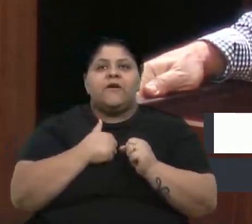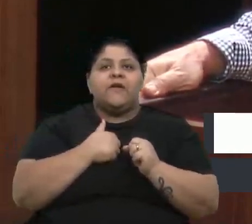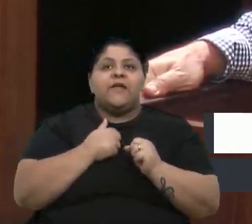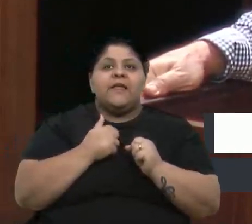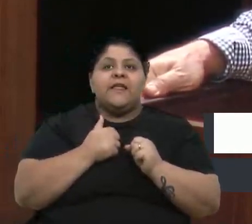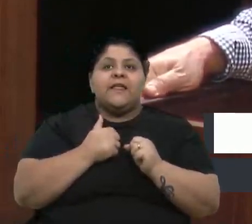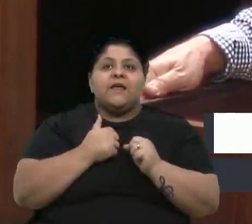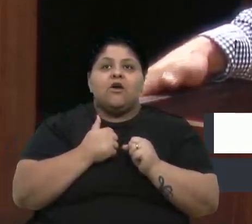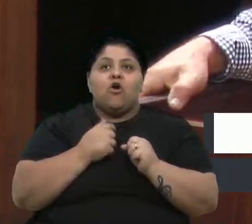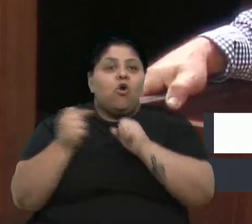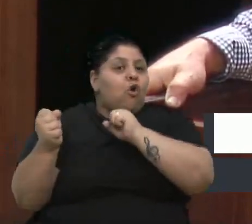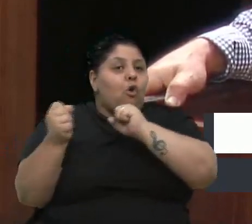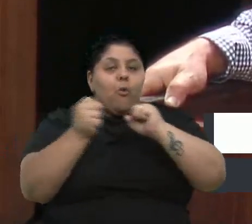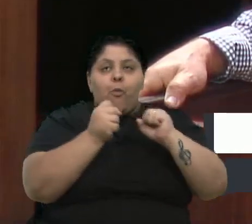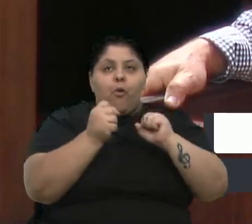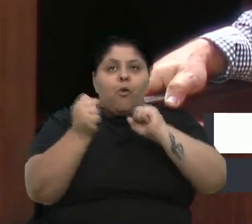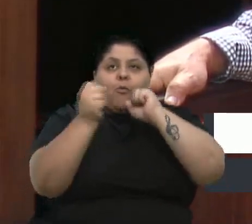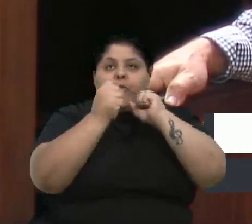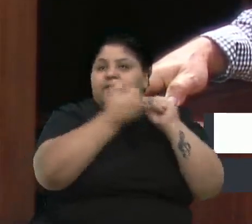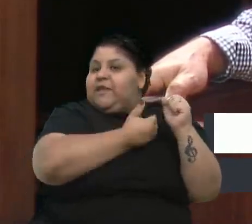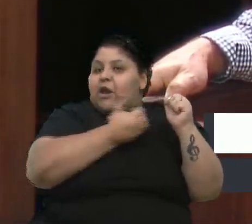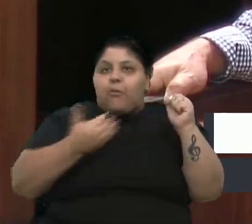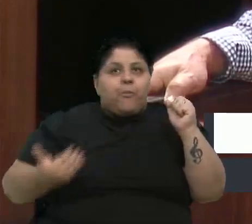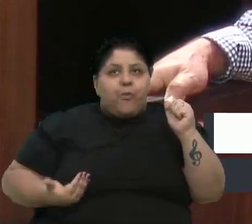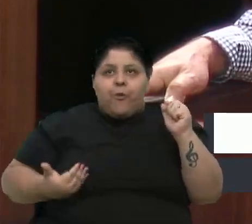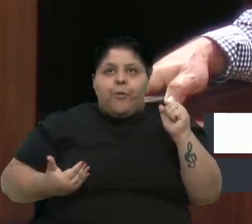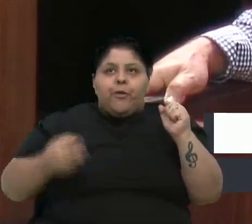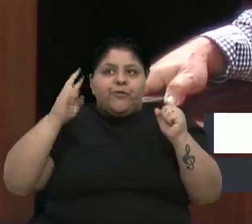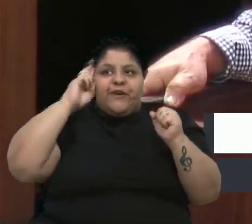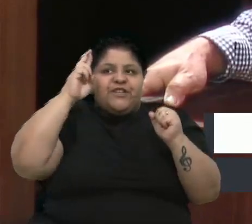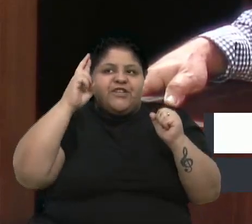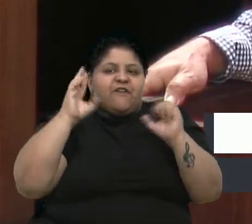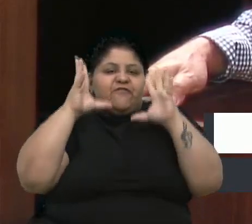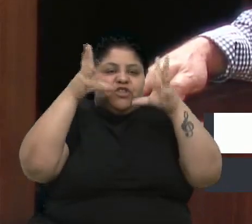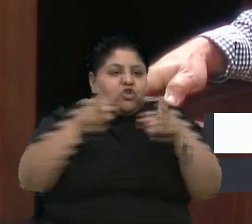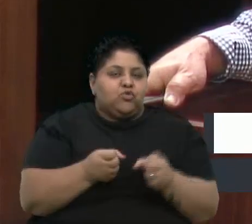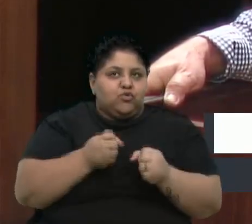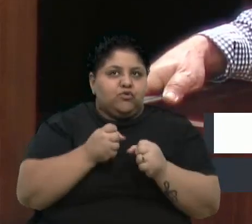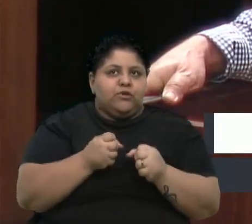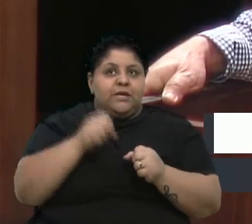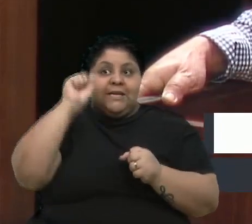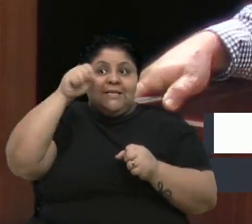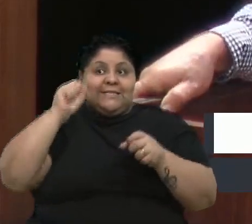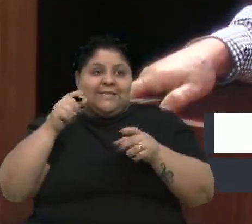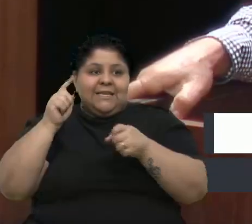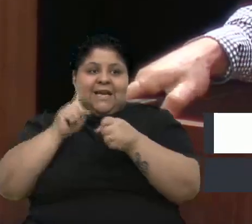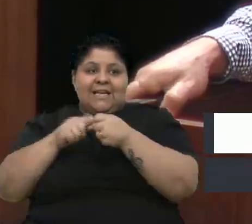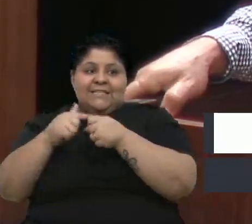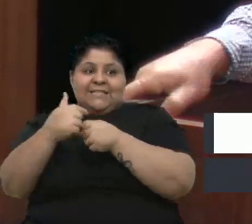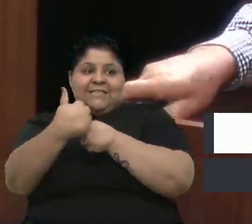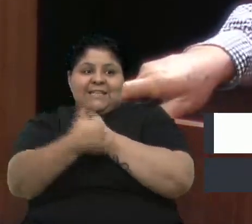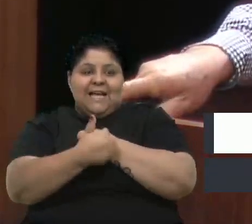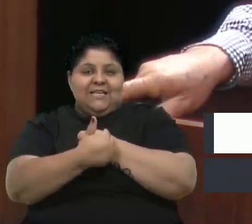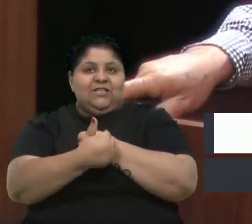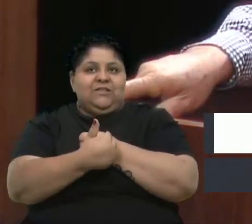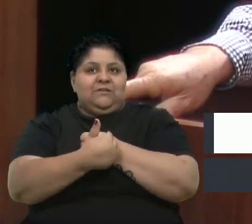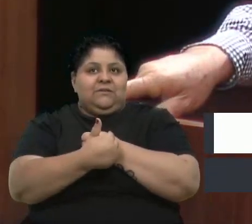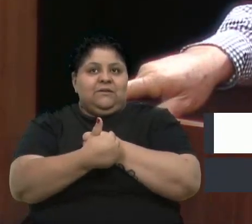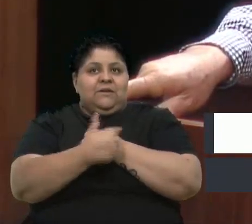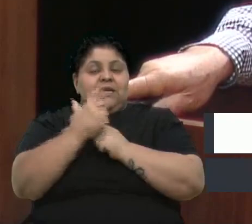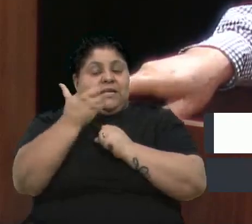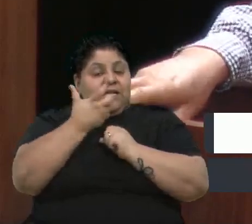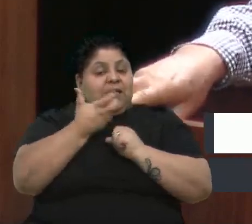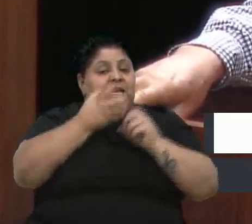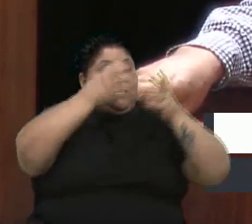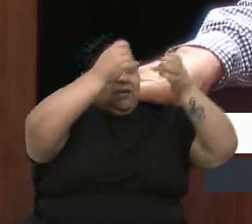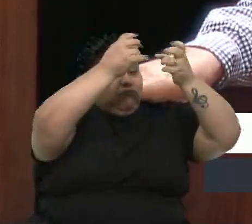público é dono disso, é como um todo, a cidade como um pertencimento. Então, queria deixar pontuado